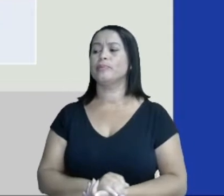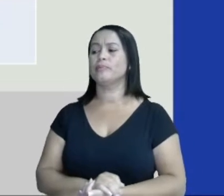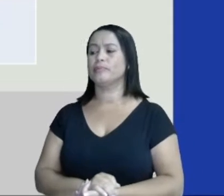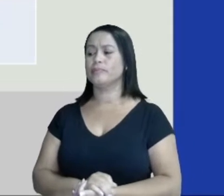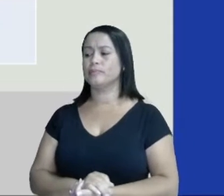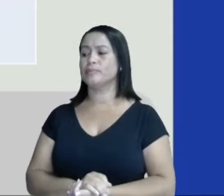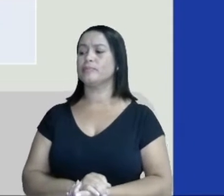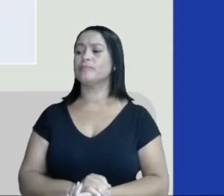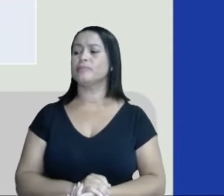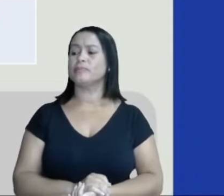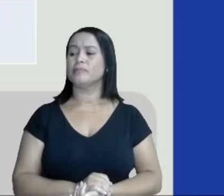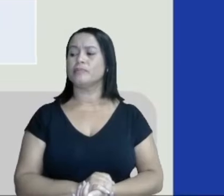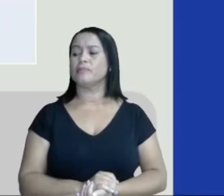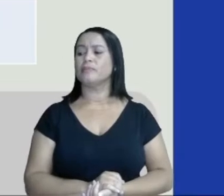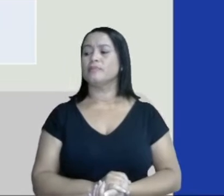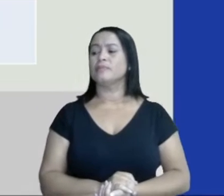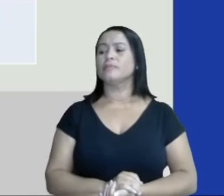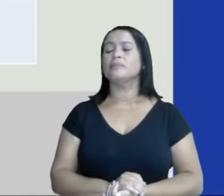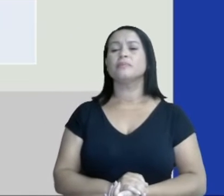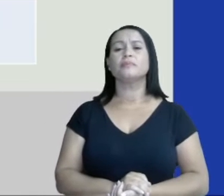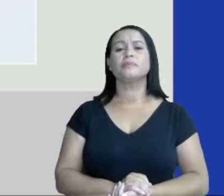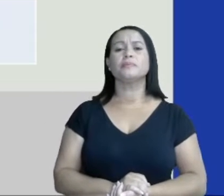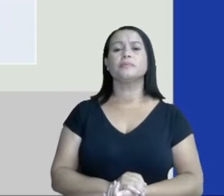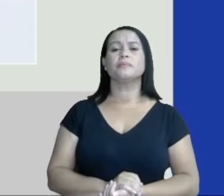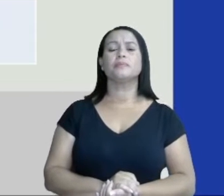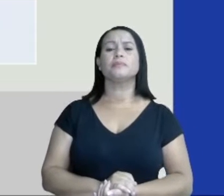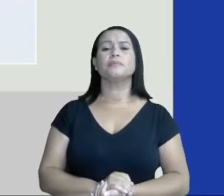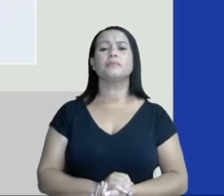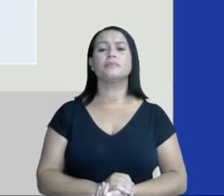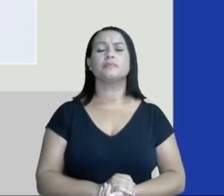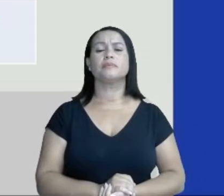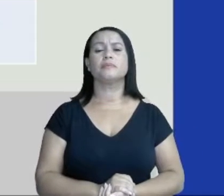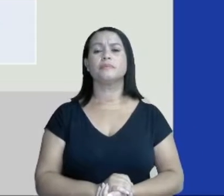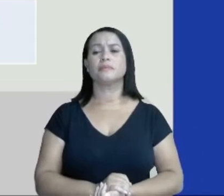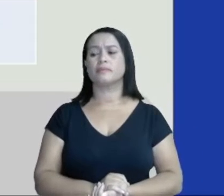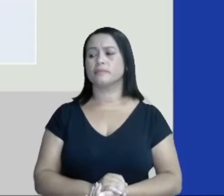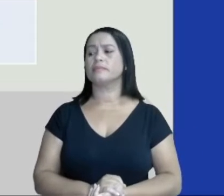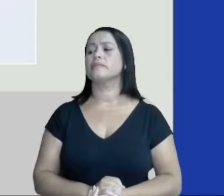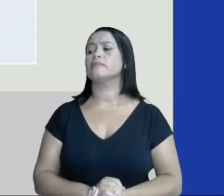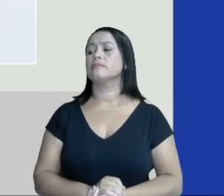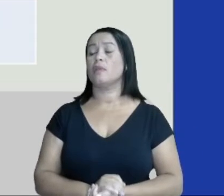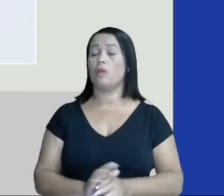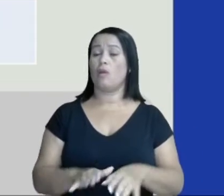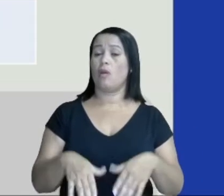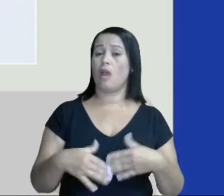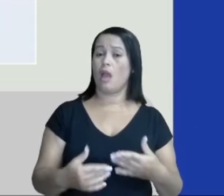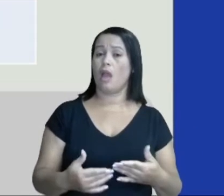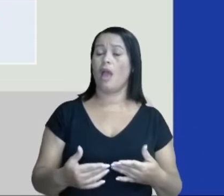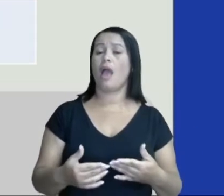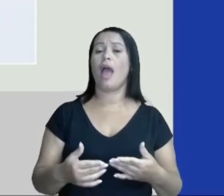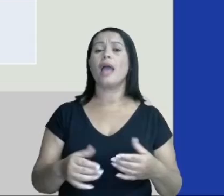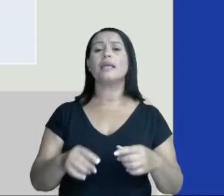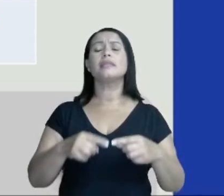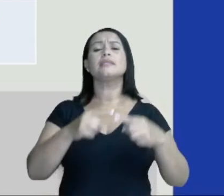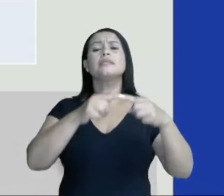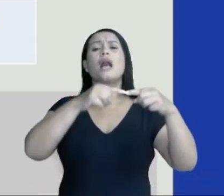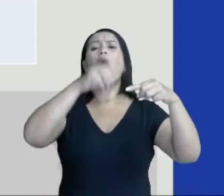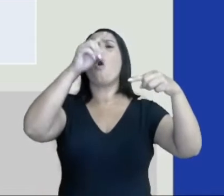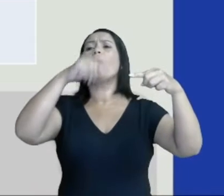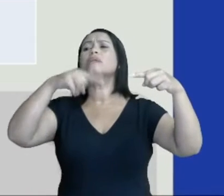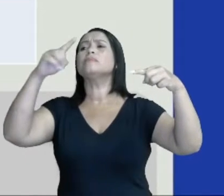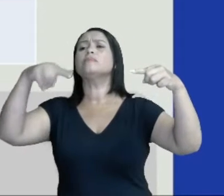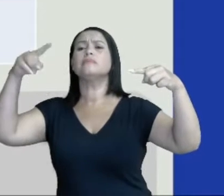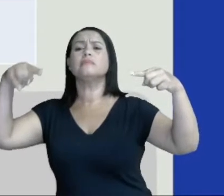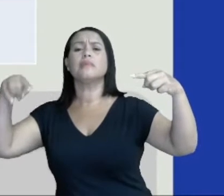Aqui estão as partituras. Te las he traído. Ou seja, aqui estão as